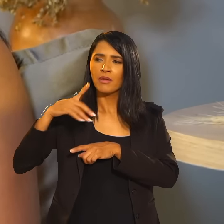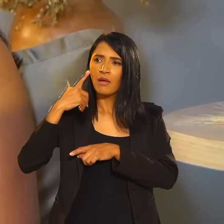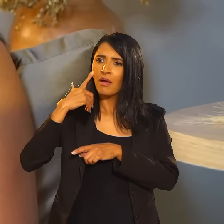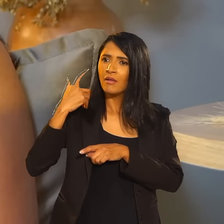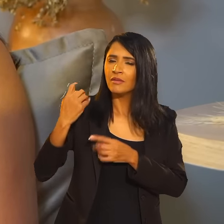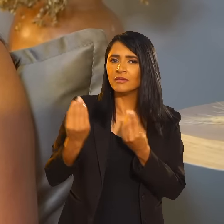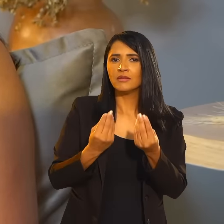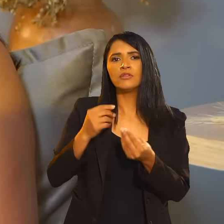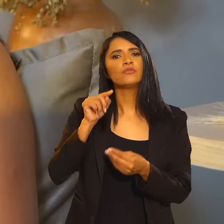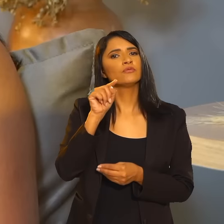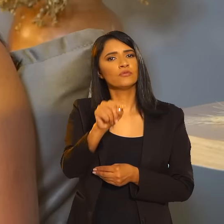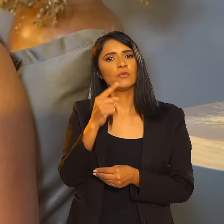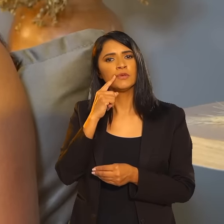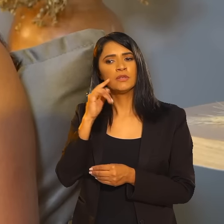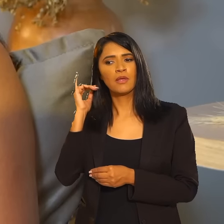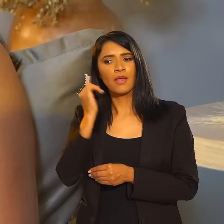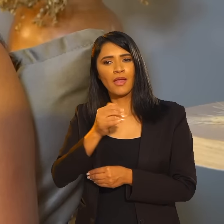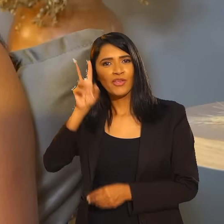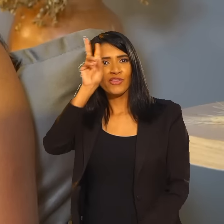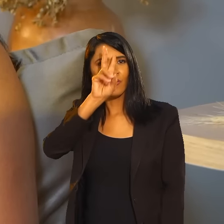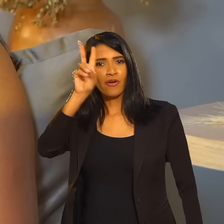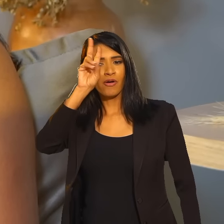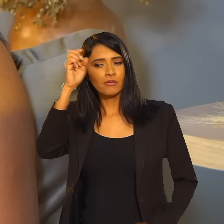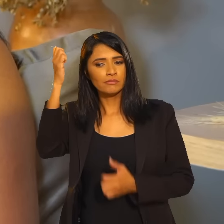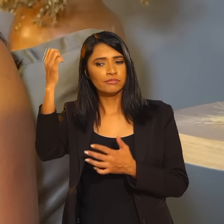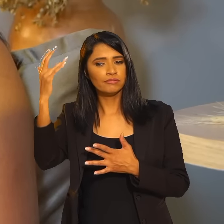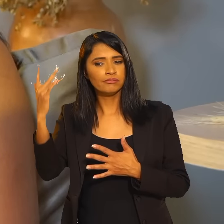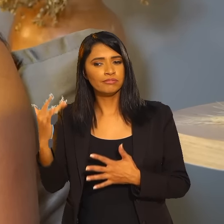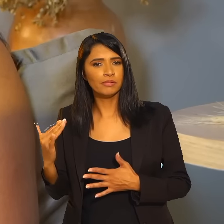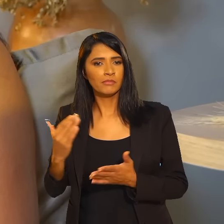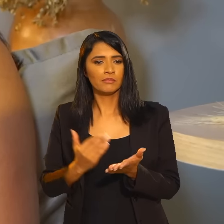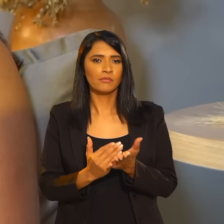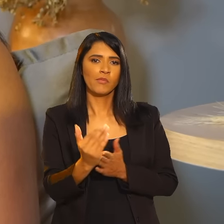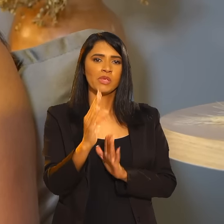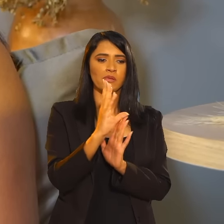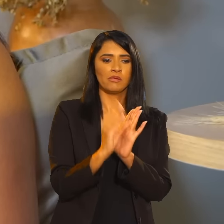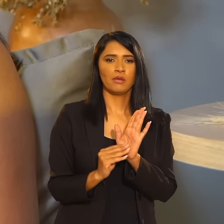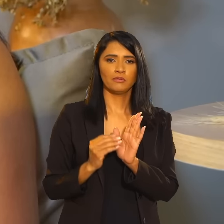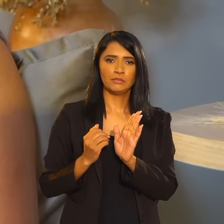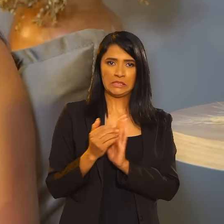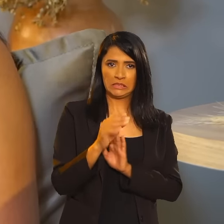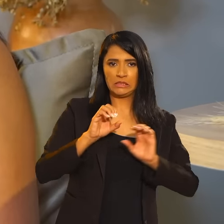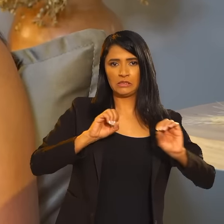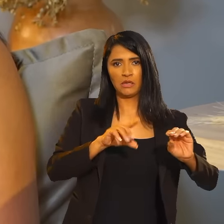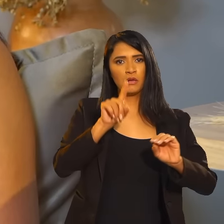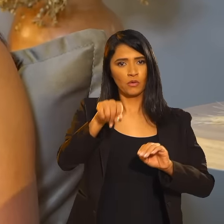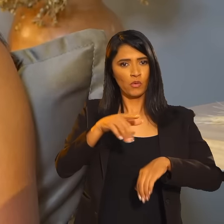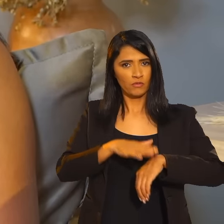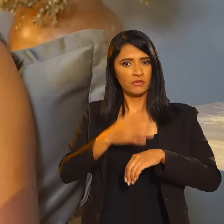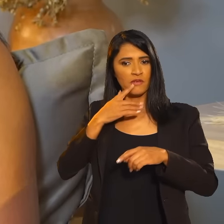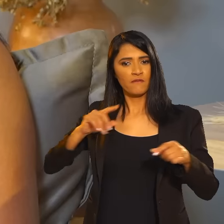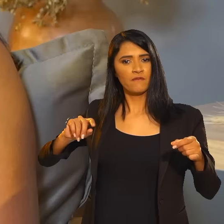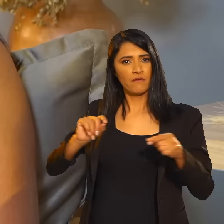mais interessante do que você contar uma história, para você introduzir um conteúdo. Quando você faz isso, o